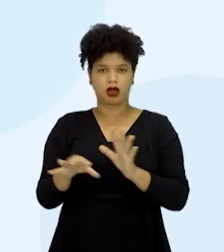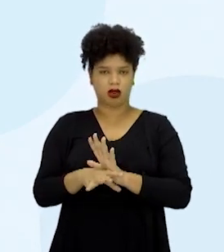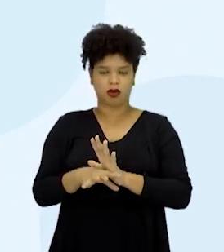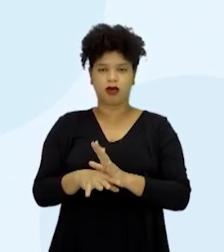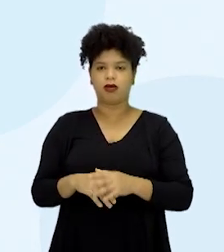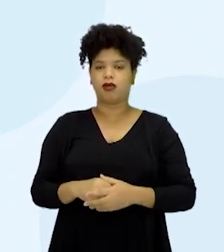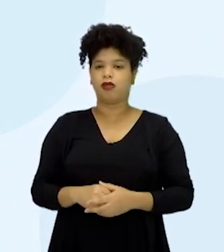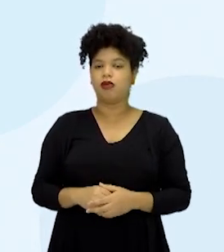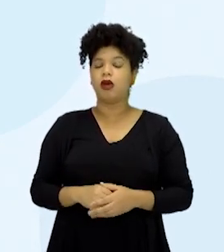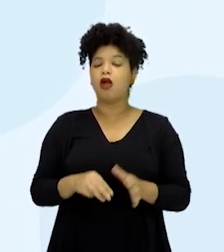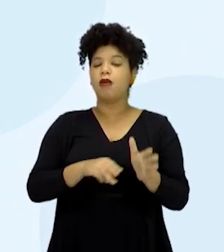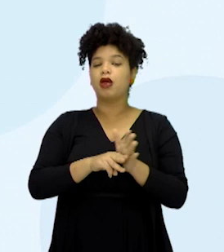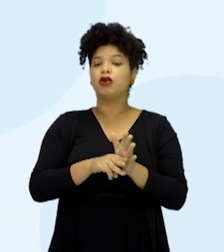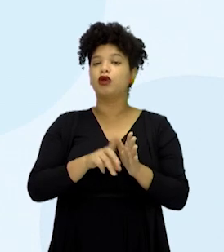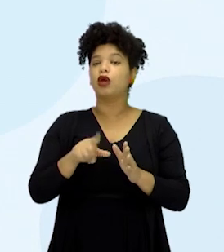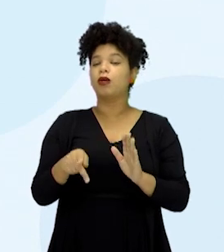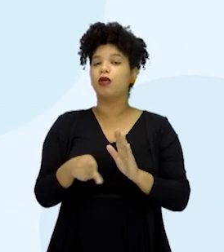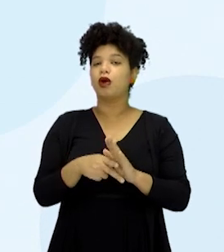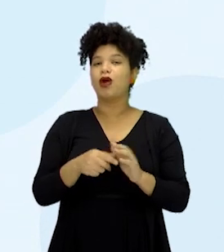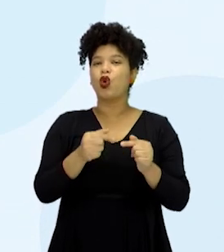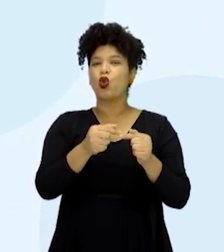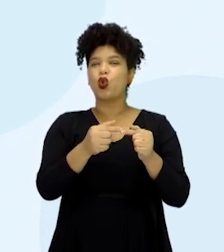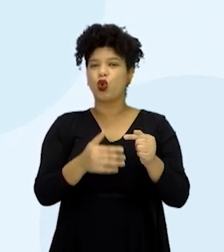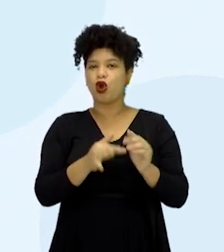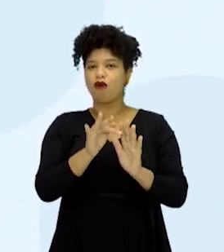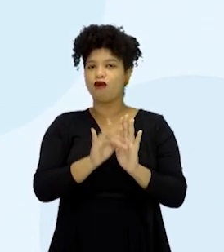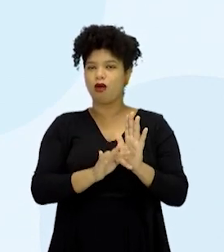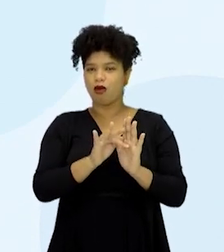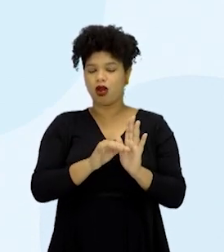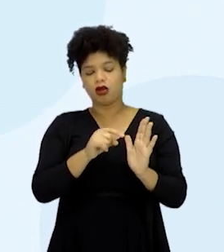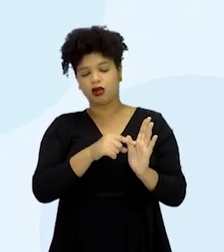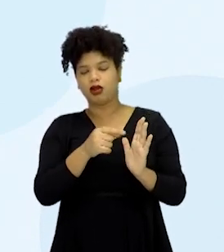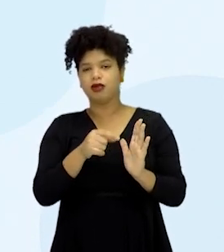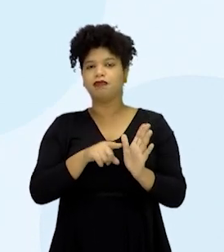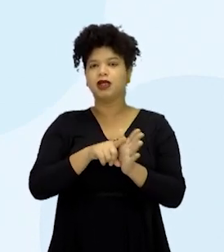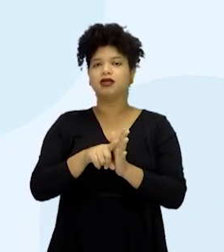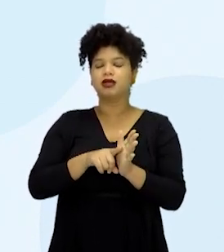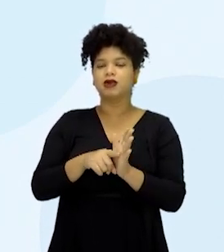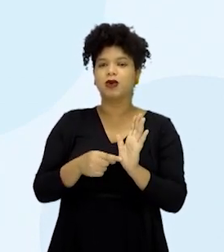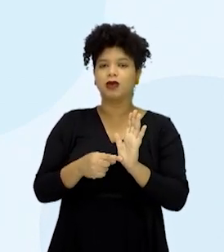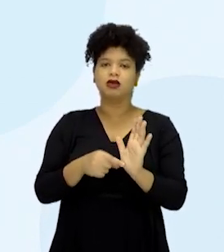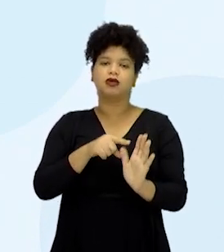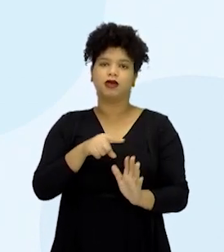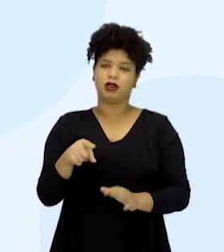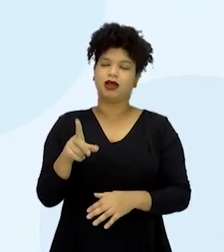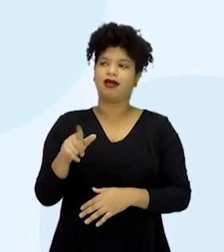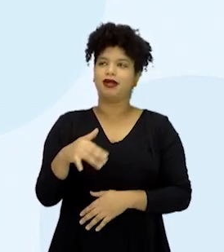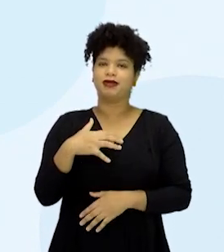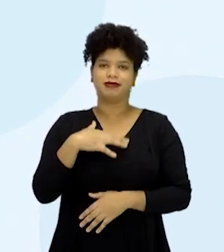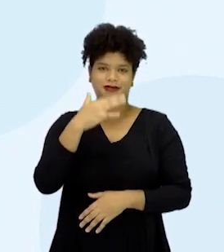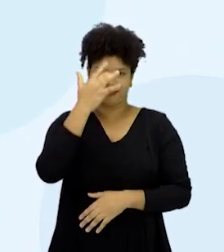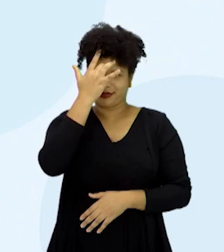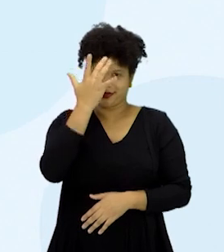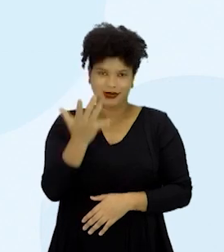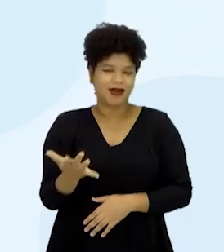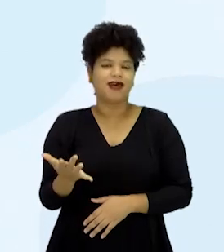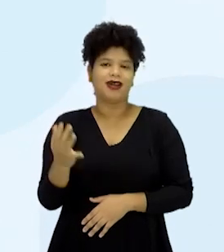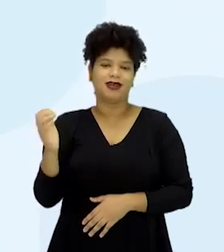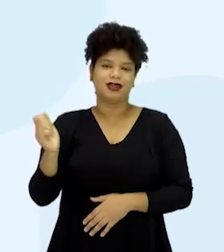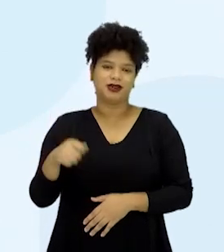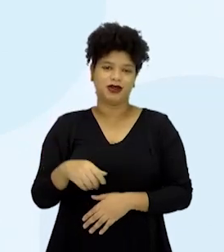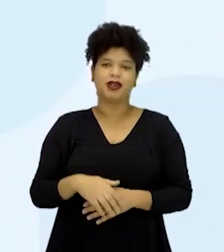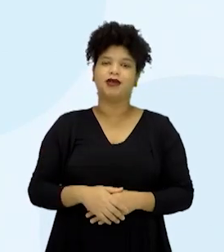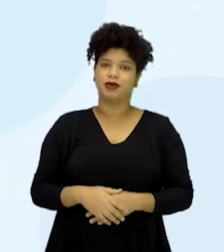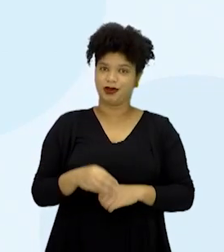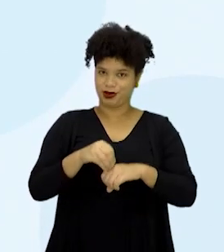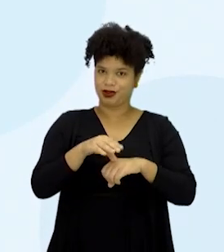completo. O nosso método foi o Google Forms, Google Formulários, que é o que eu recomendo para vocês, porque é o jeito mais fácil, sabe? Indo